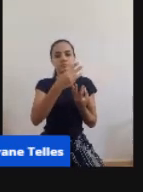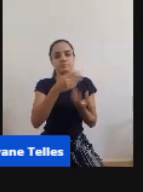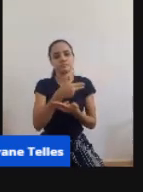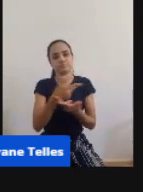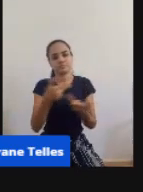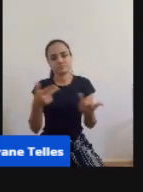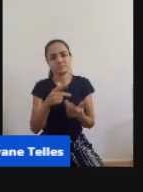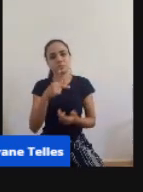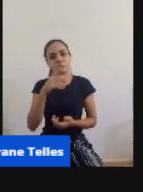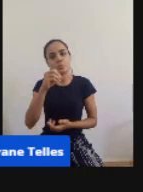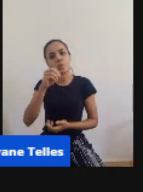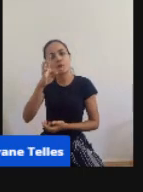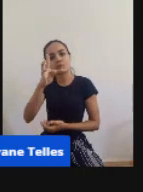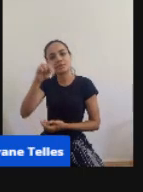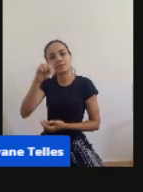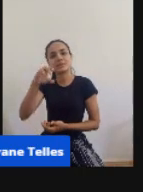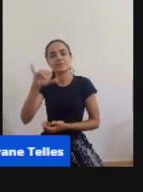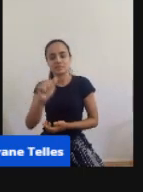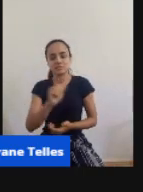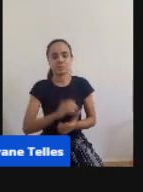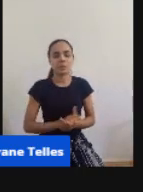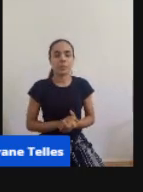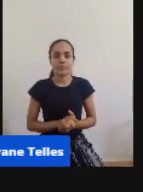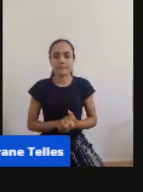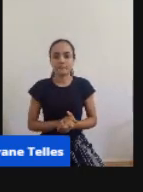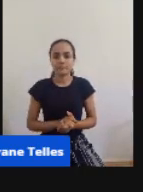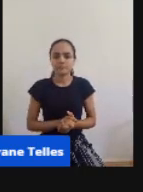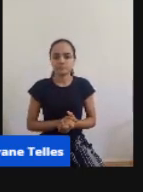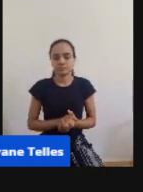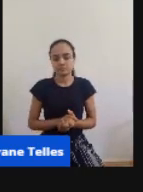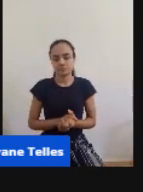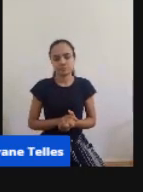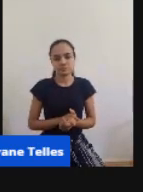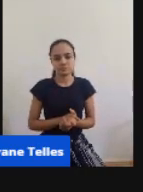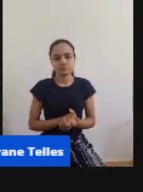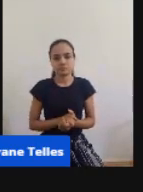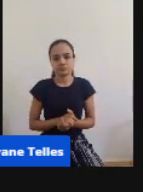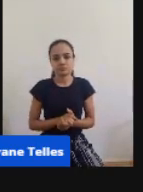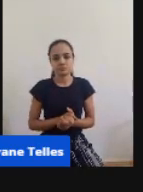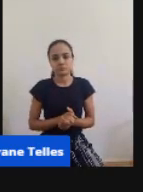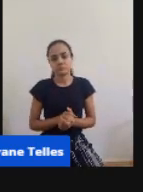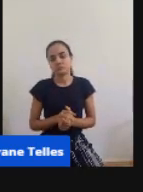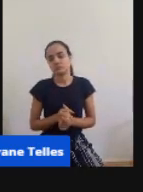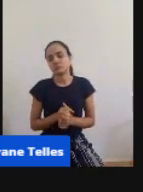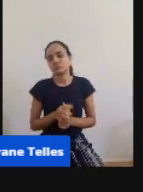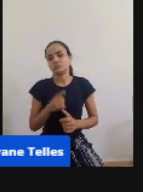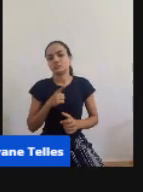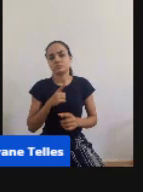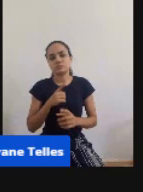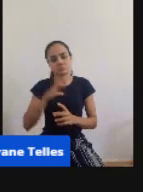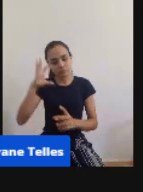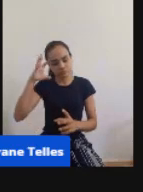a solução encontrada por eles. Continuando com o próximo slide.